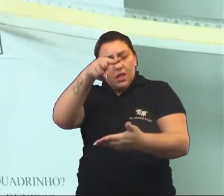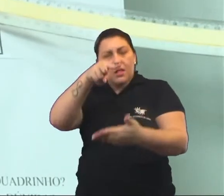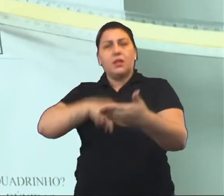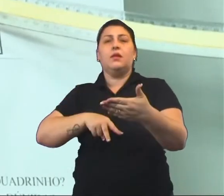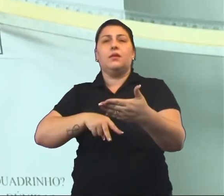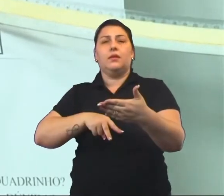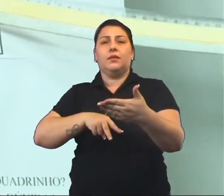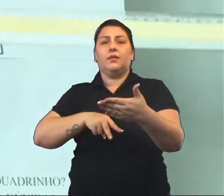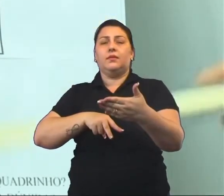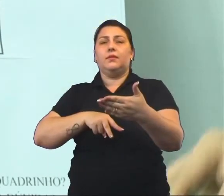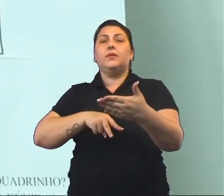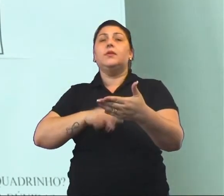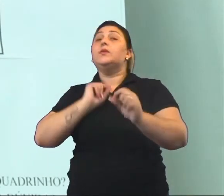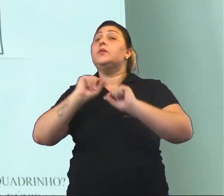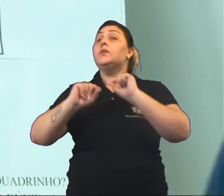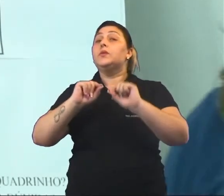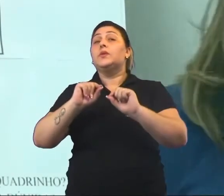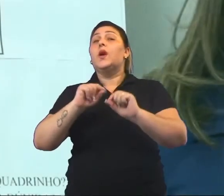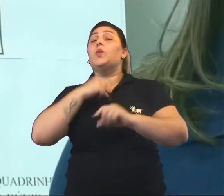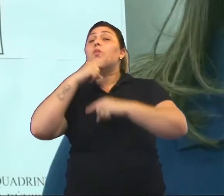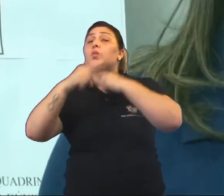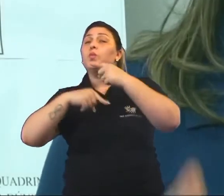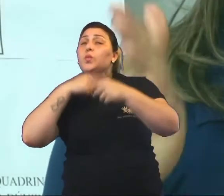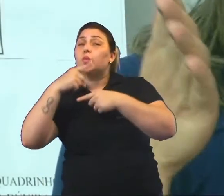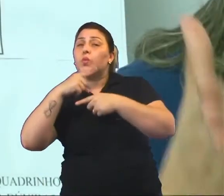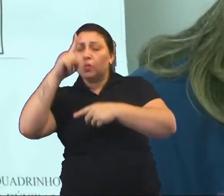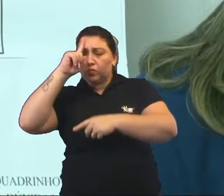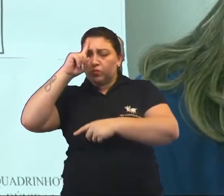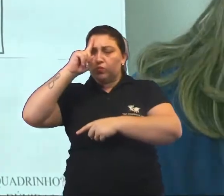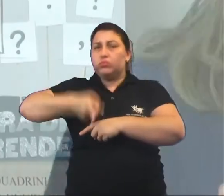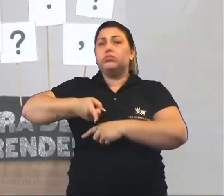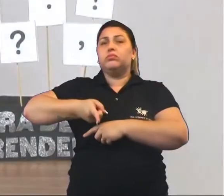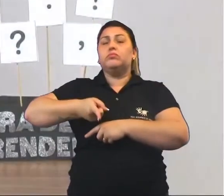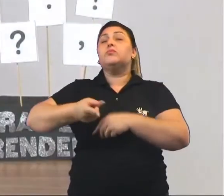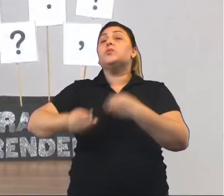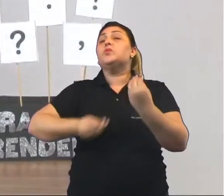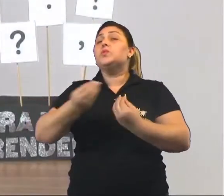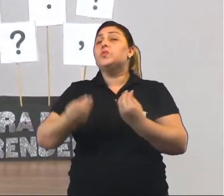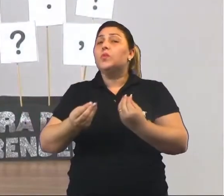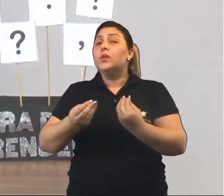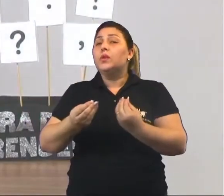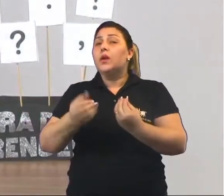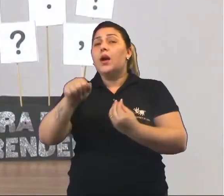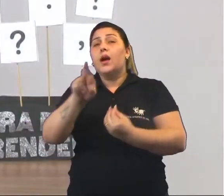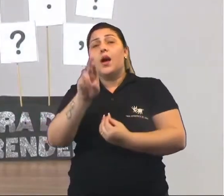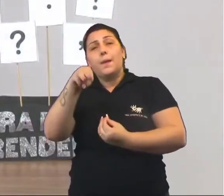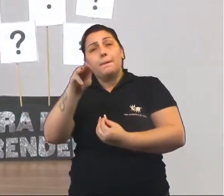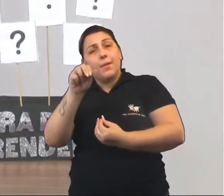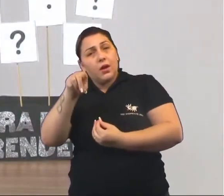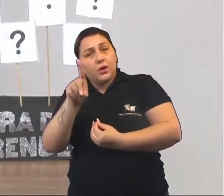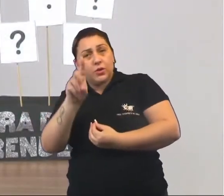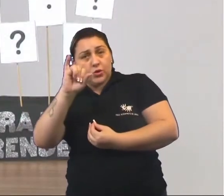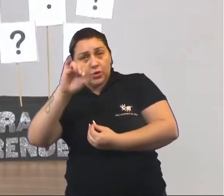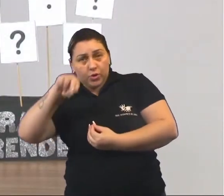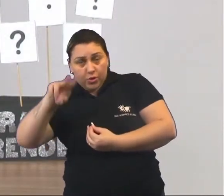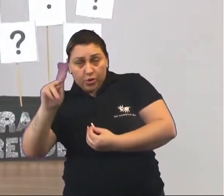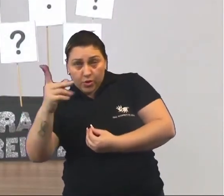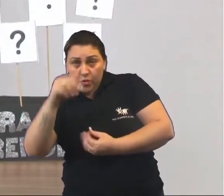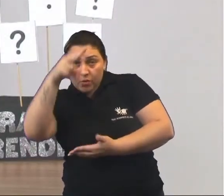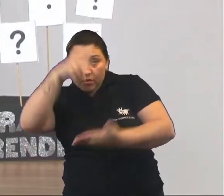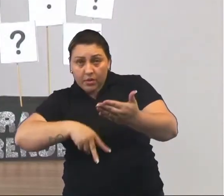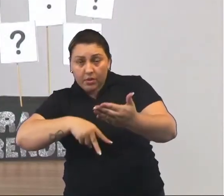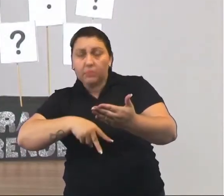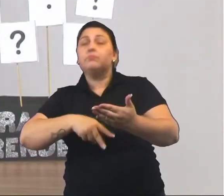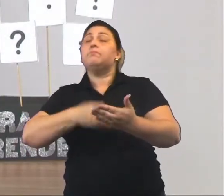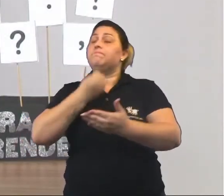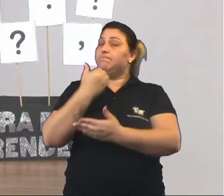leia. Aqui está sendo uma dúvida, ela está dando uma ordem para Armandinho ir lá e ler. Muito bem,